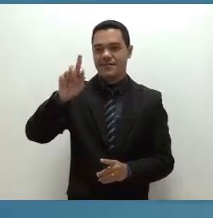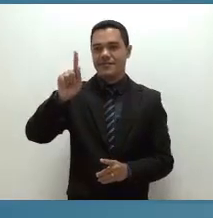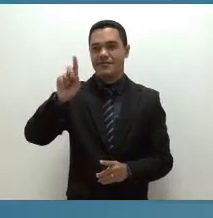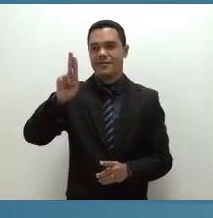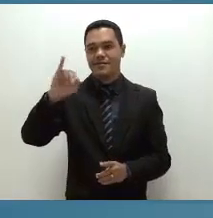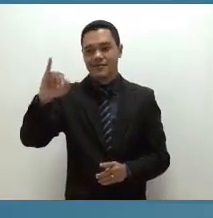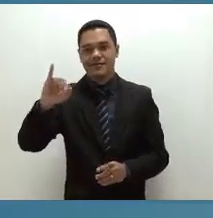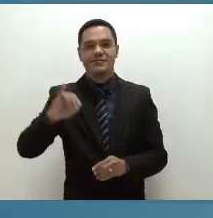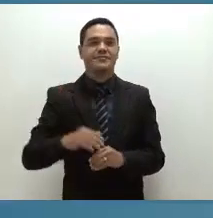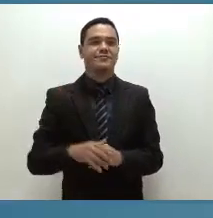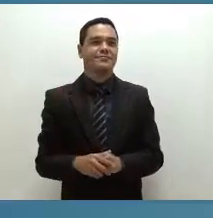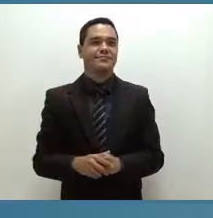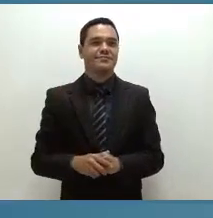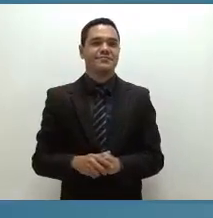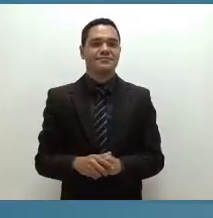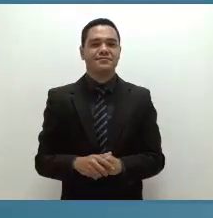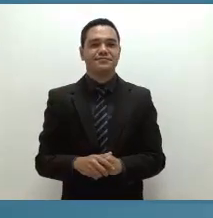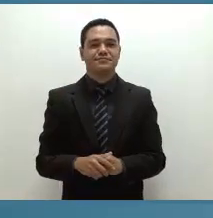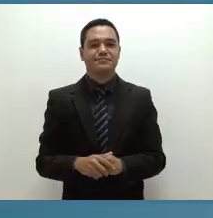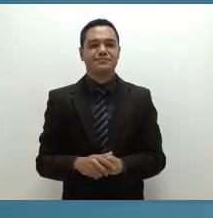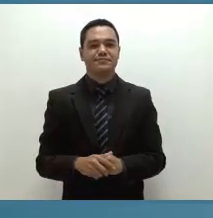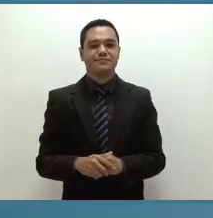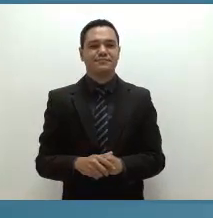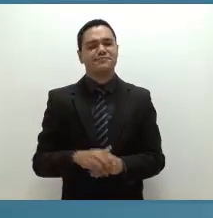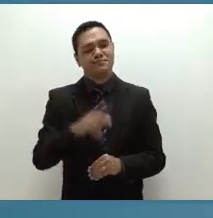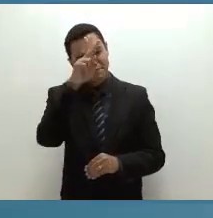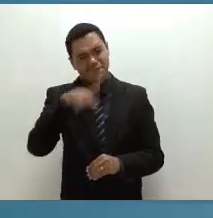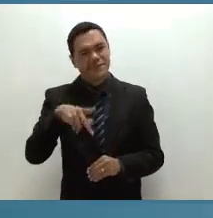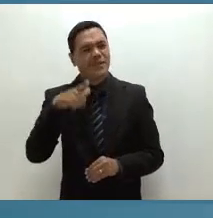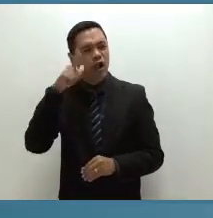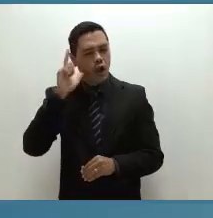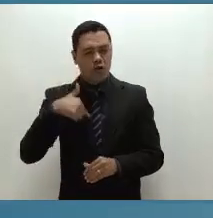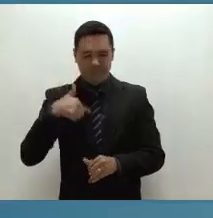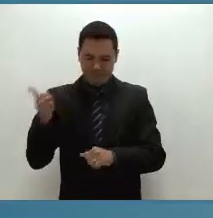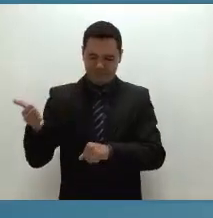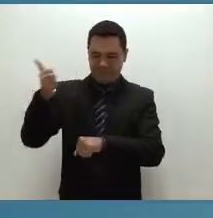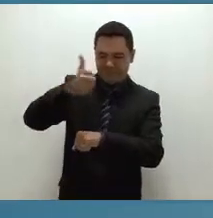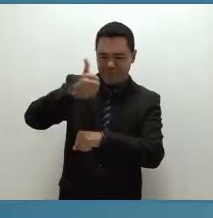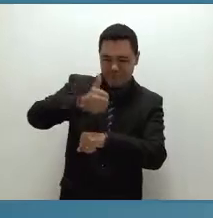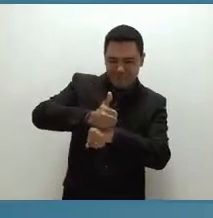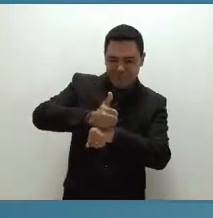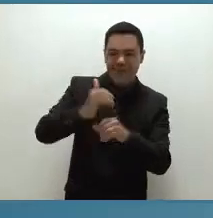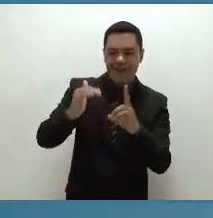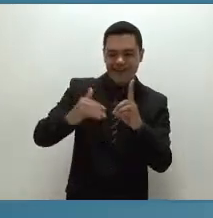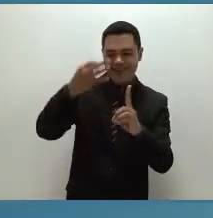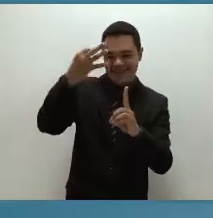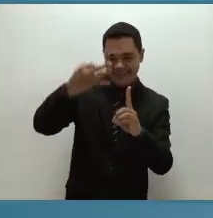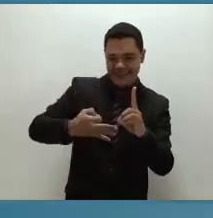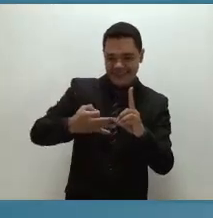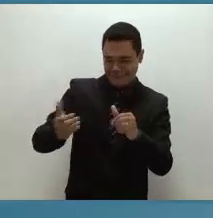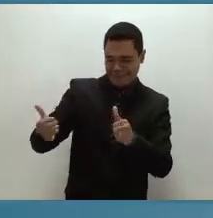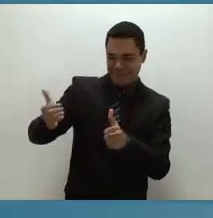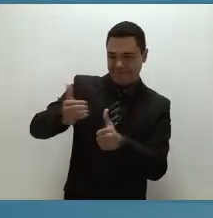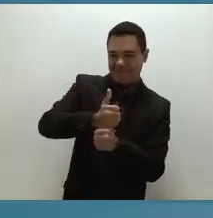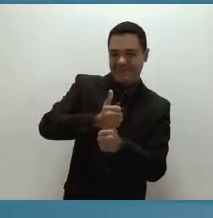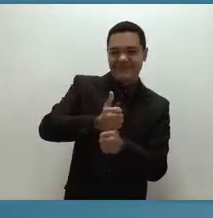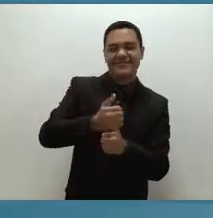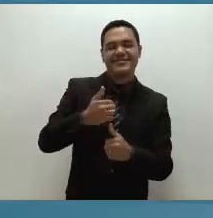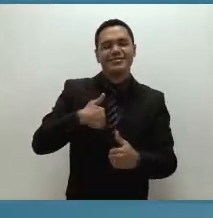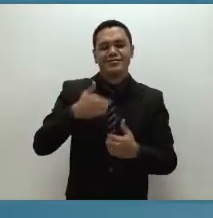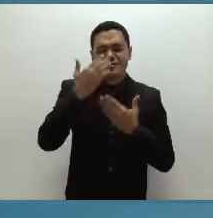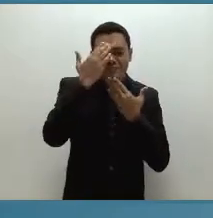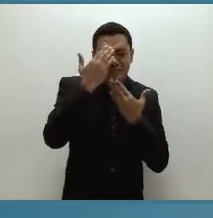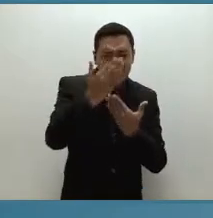Presidente, ontem tive a honra de tomar posse aqui neste tribunal, no cargo de desembargadora. Gostaria de agradecer todo